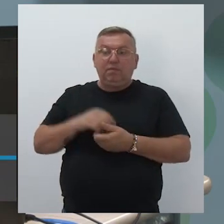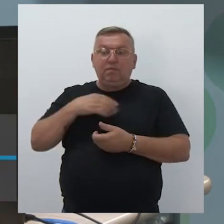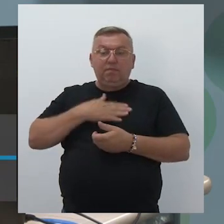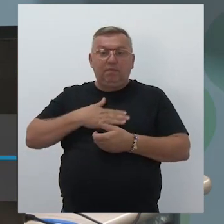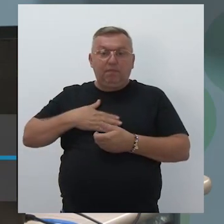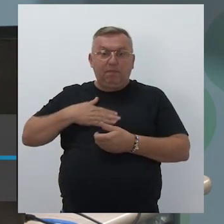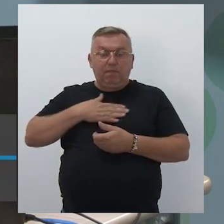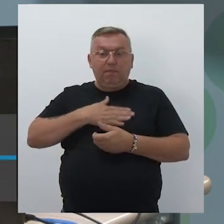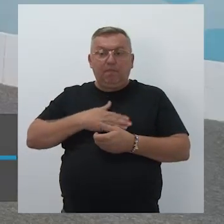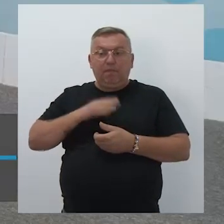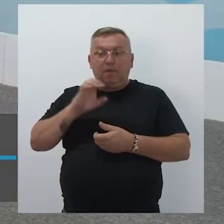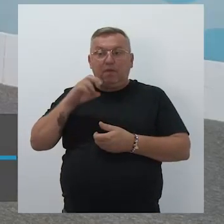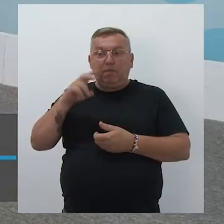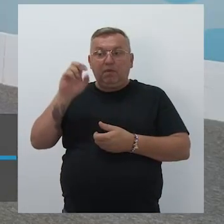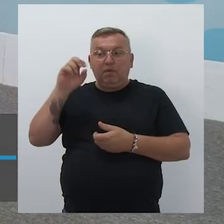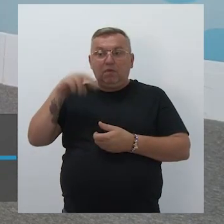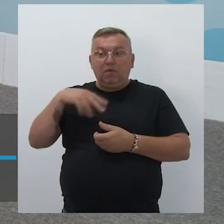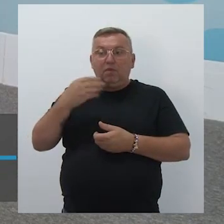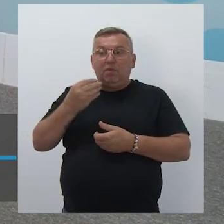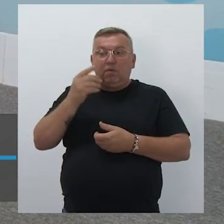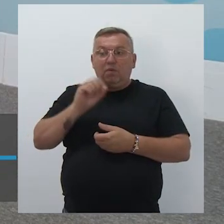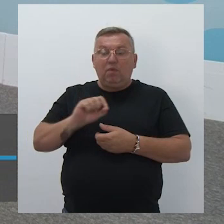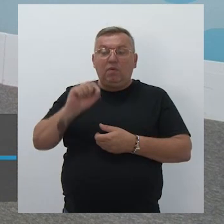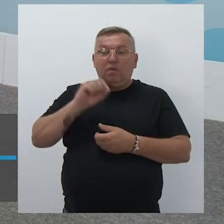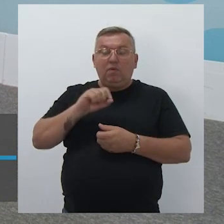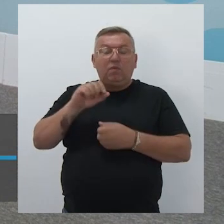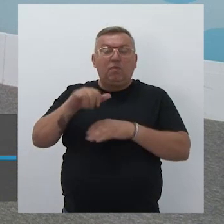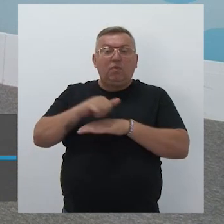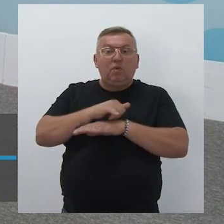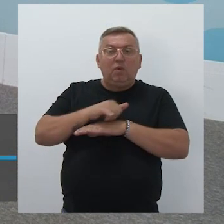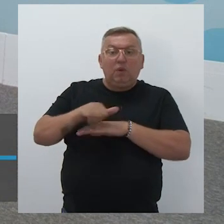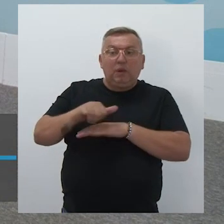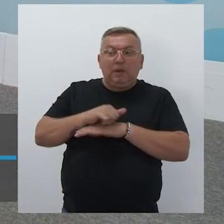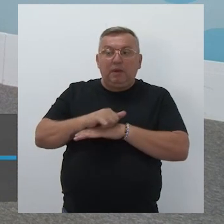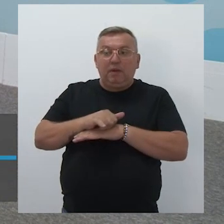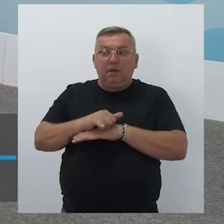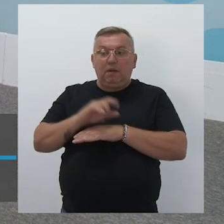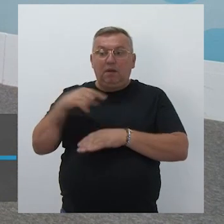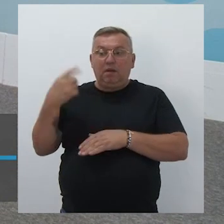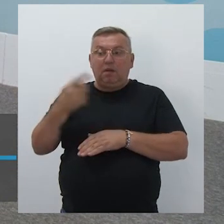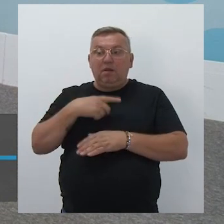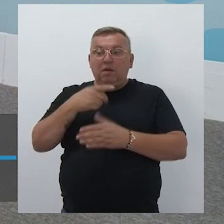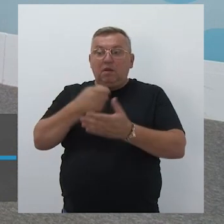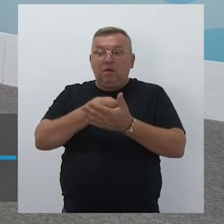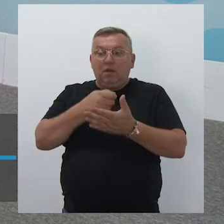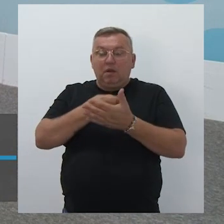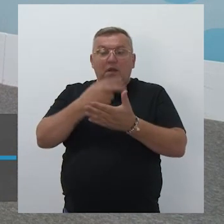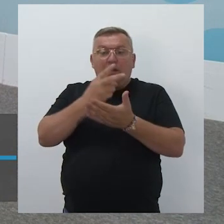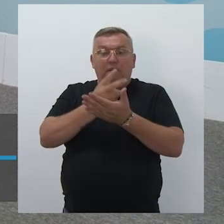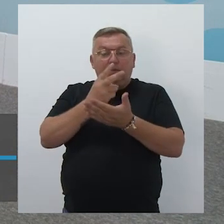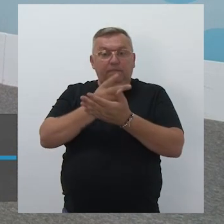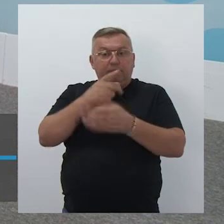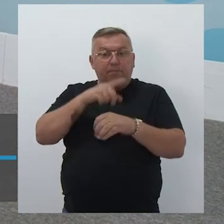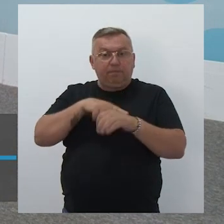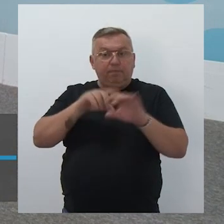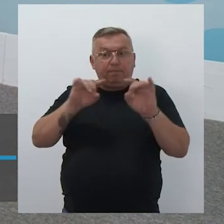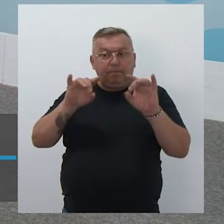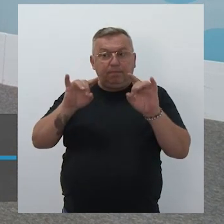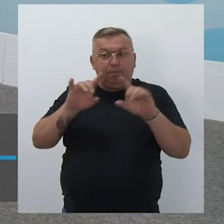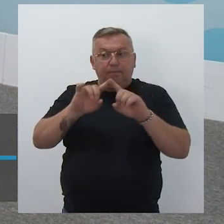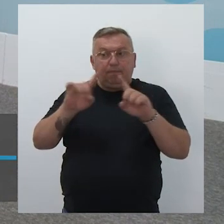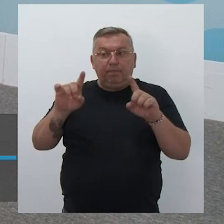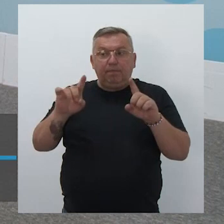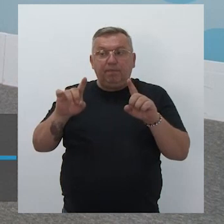que o Emerson falasse um pouco para mim, né, quais foram as estratégias, Emerson, para a gente garantir ao mesmo tempo as